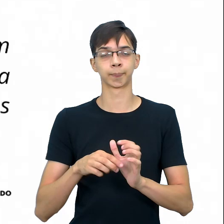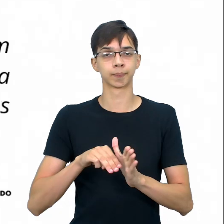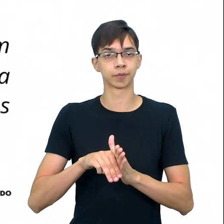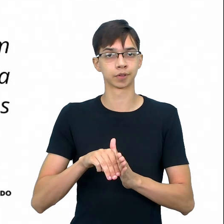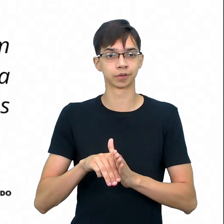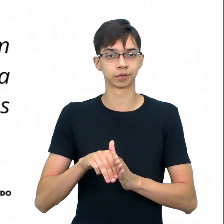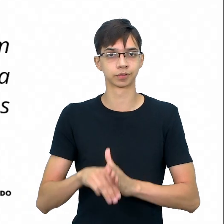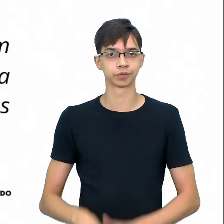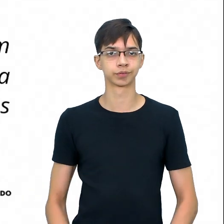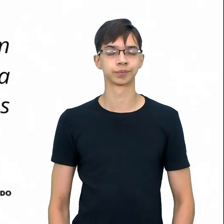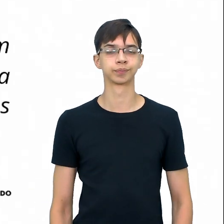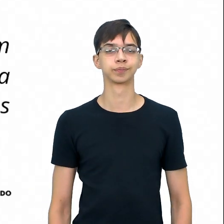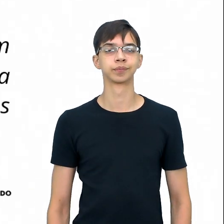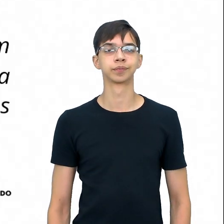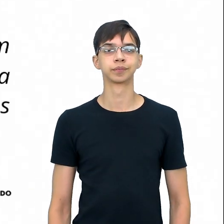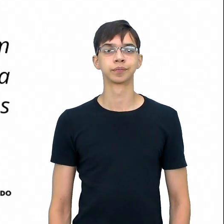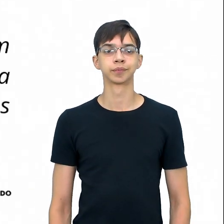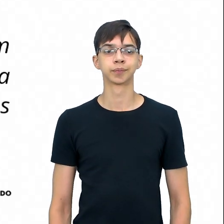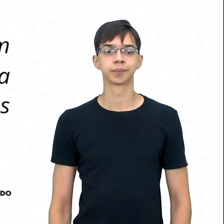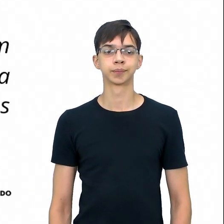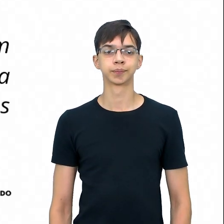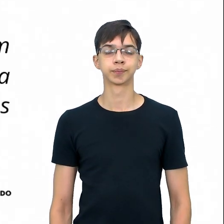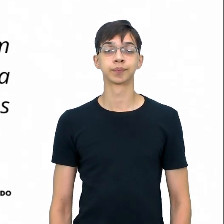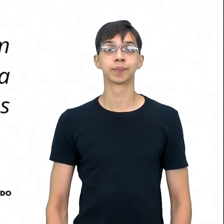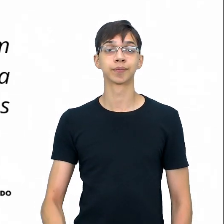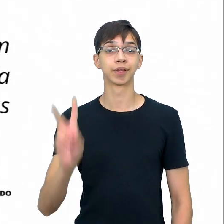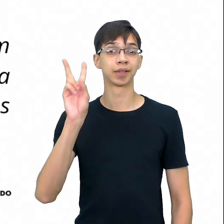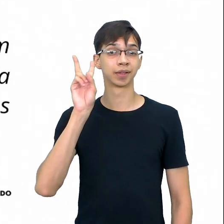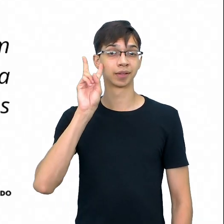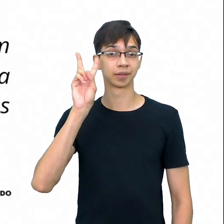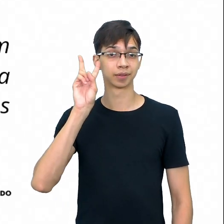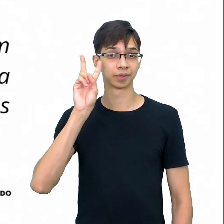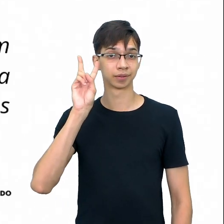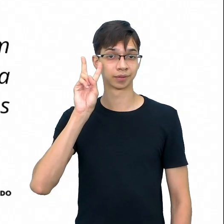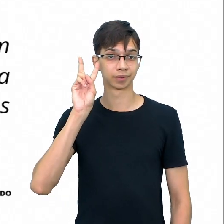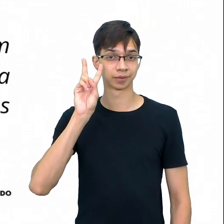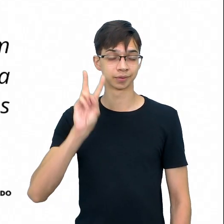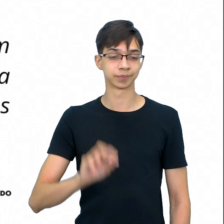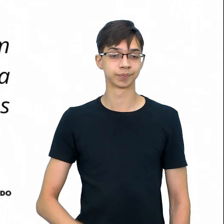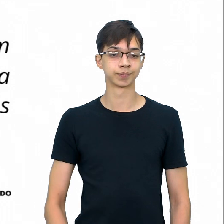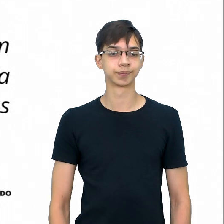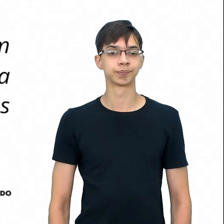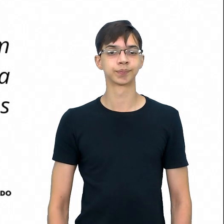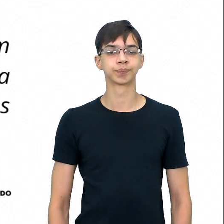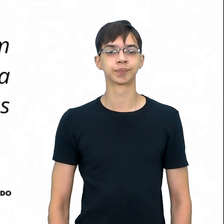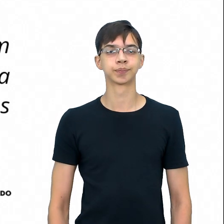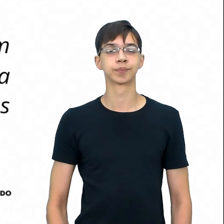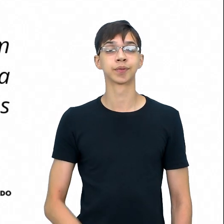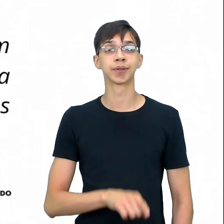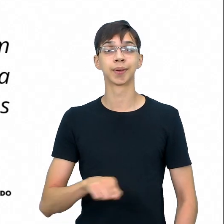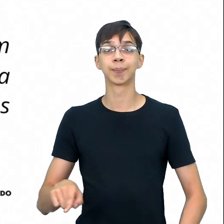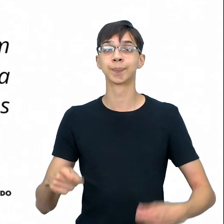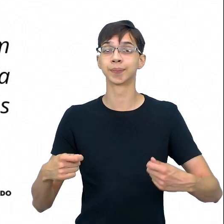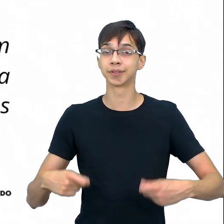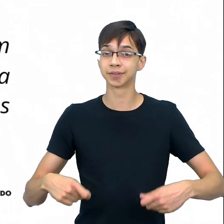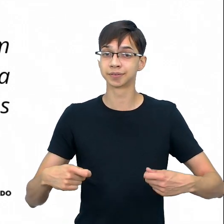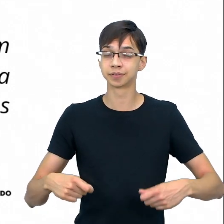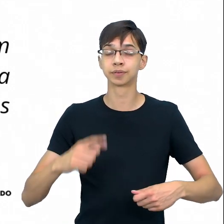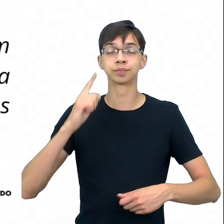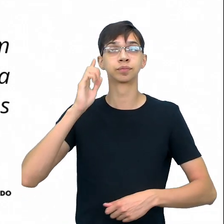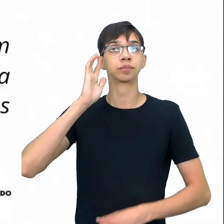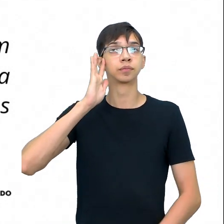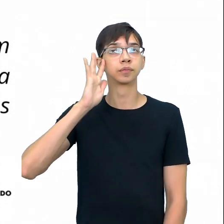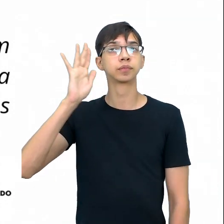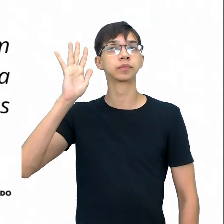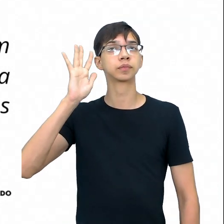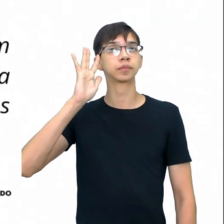metodologias. Bom, alguns lembretes. Façam a escrita reflexiva do que a gente vem